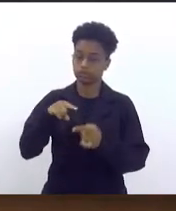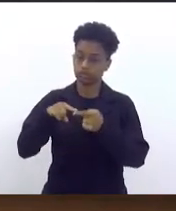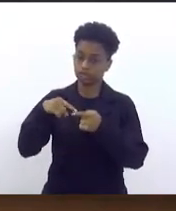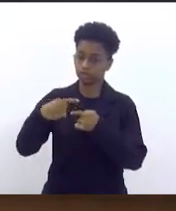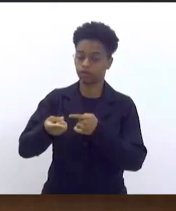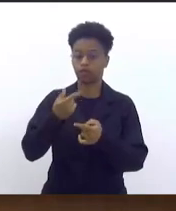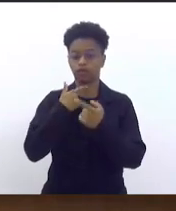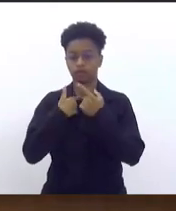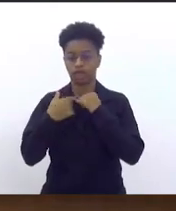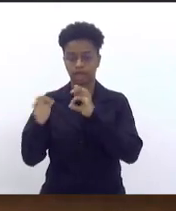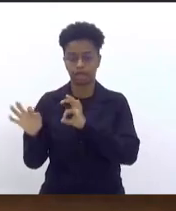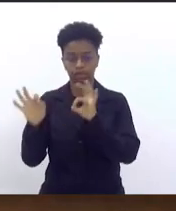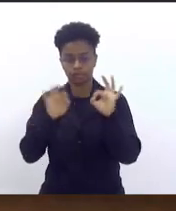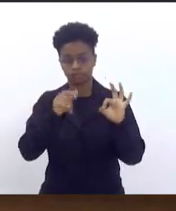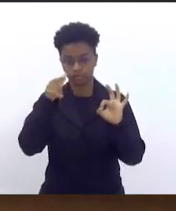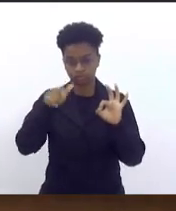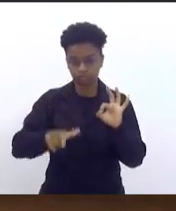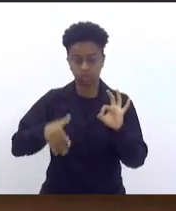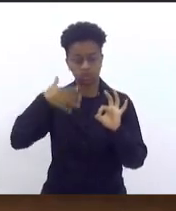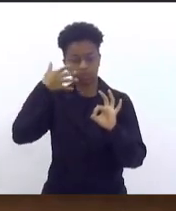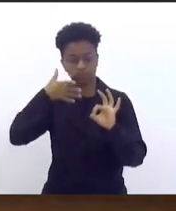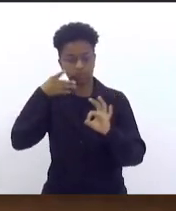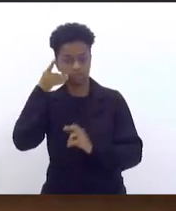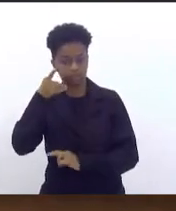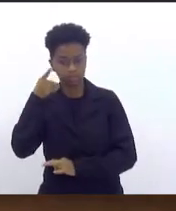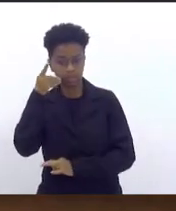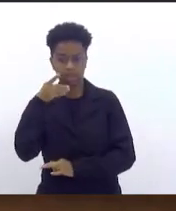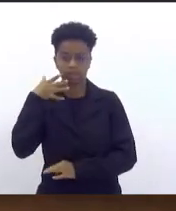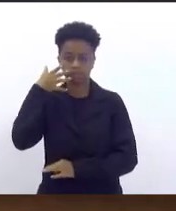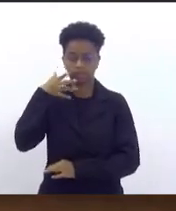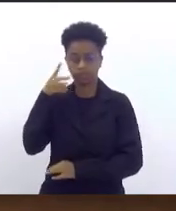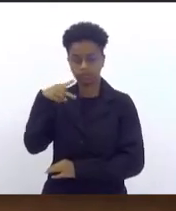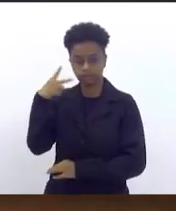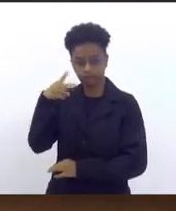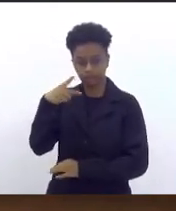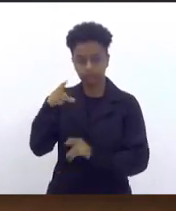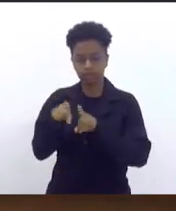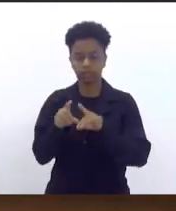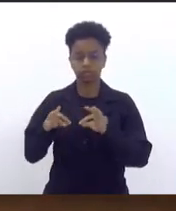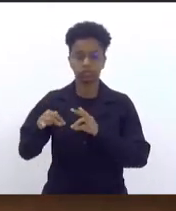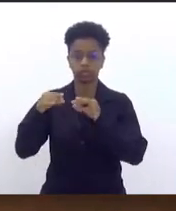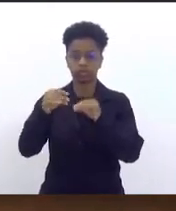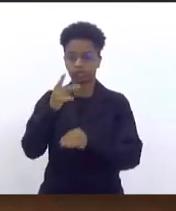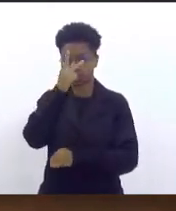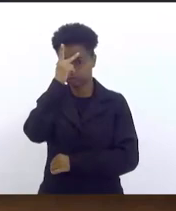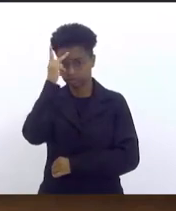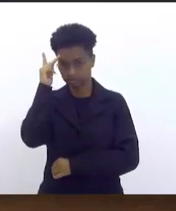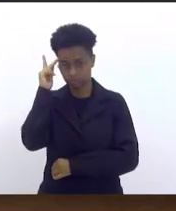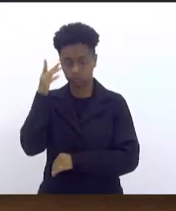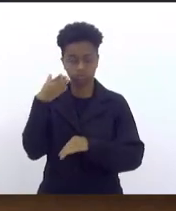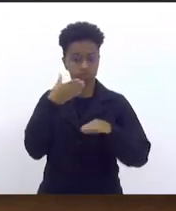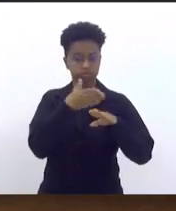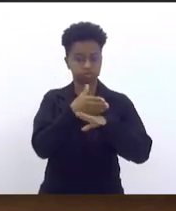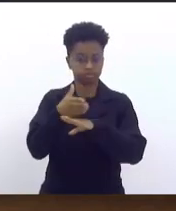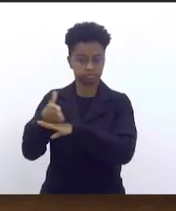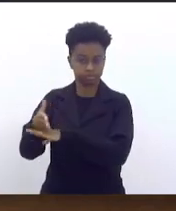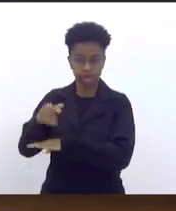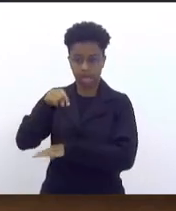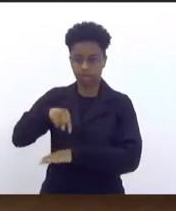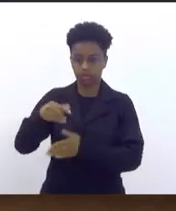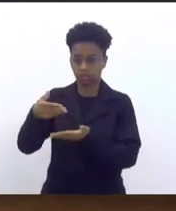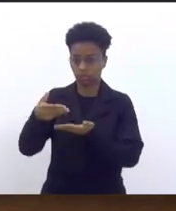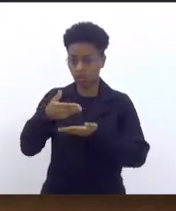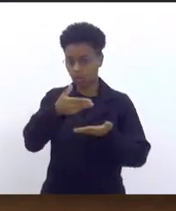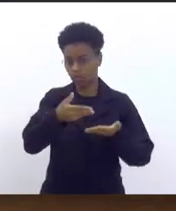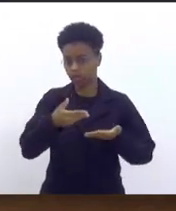a fala dos deputados a fala dos vereadores que nós vamos abrir é de todas as pessoas que aqui foram convidadas a